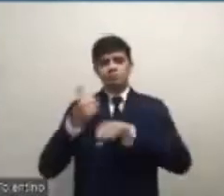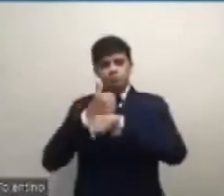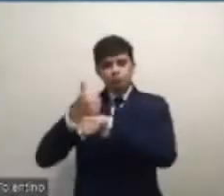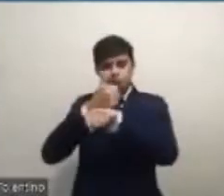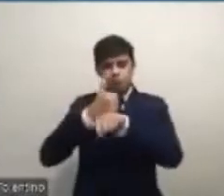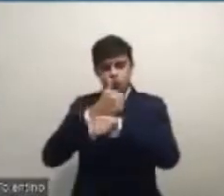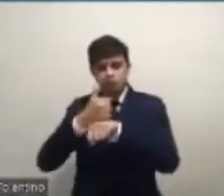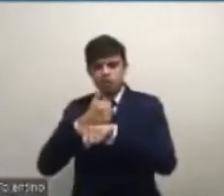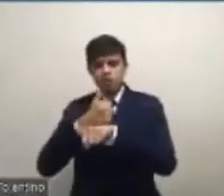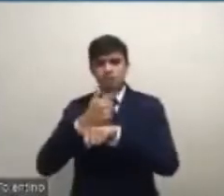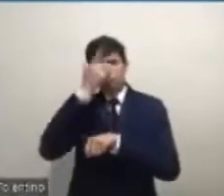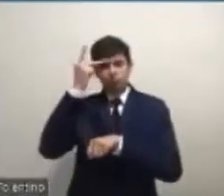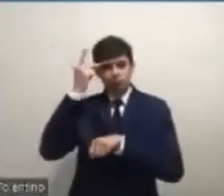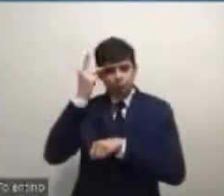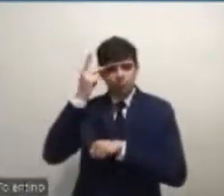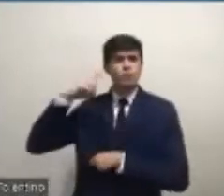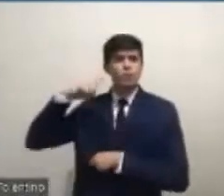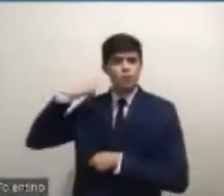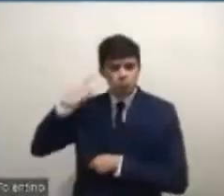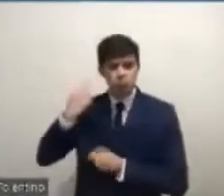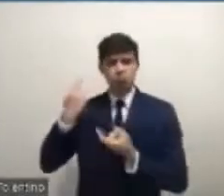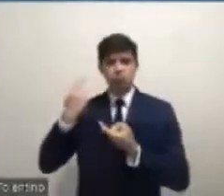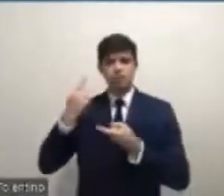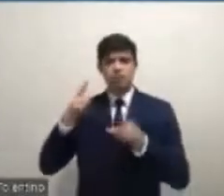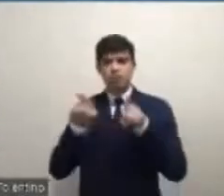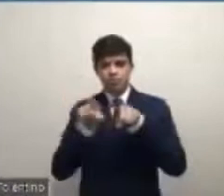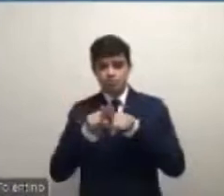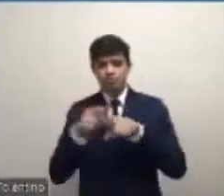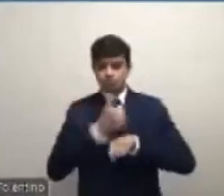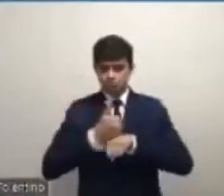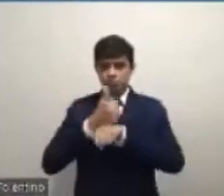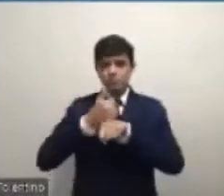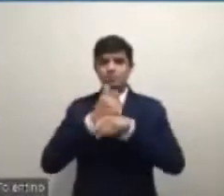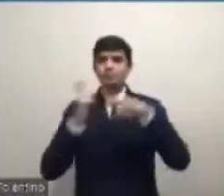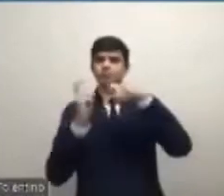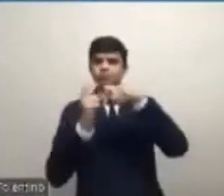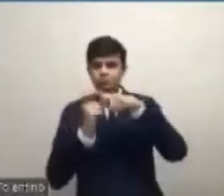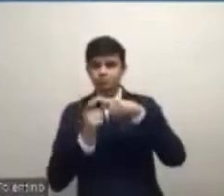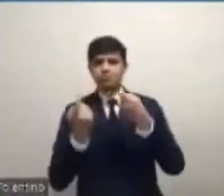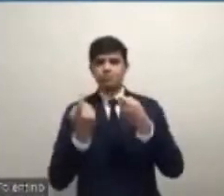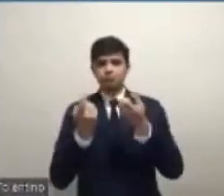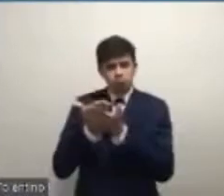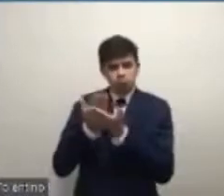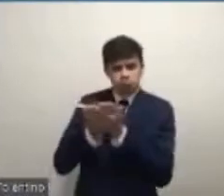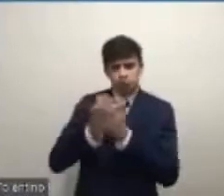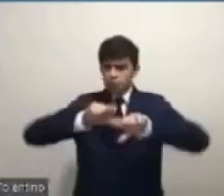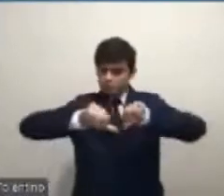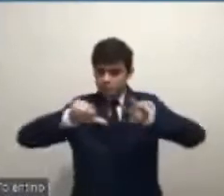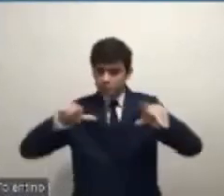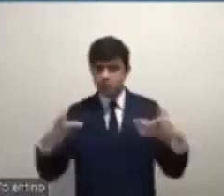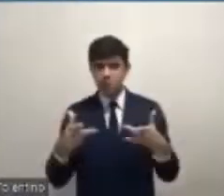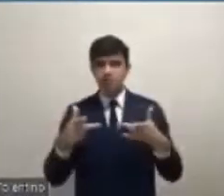profissionais do direito, da medicina e também de estudantes para tratar de um assunto